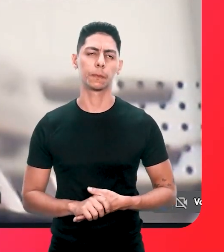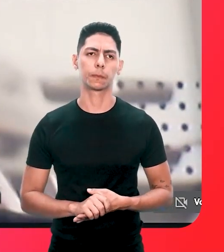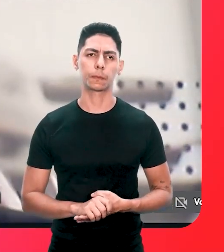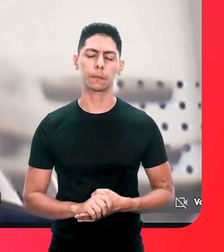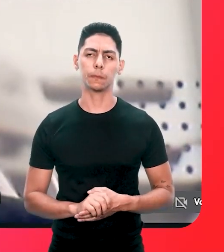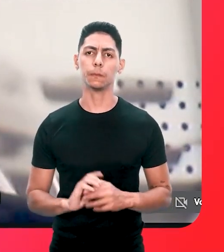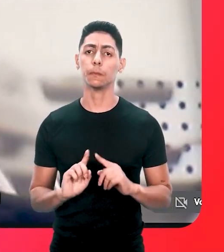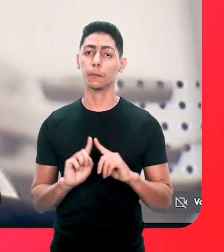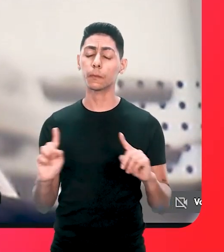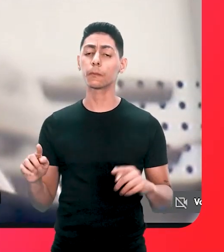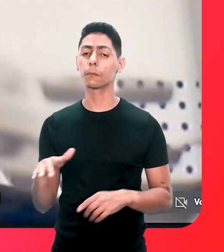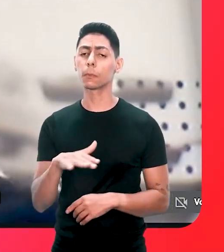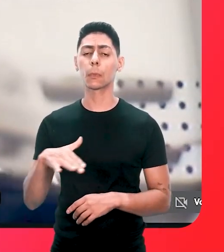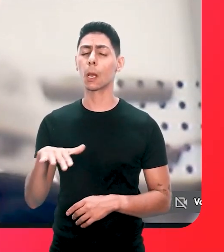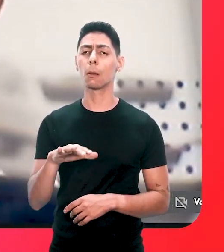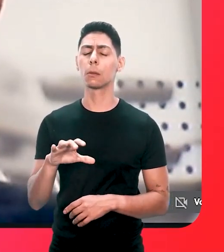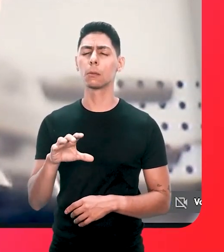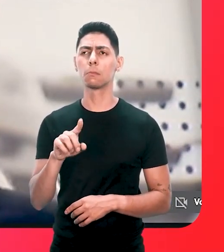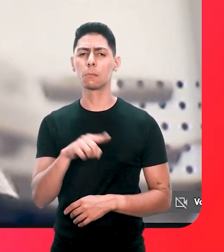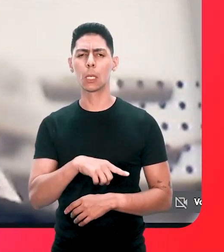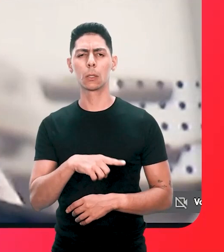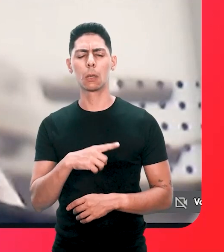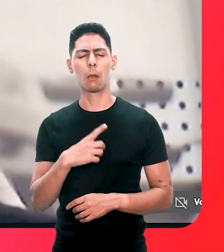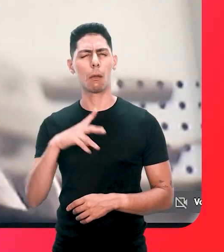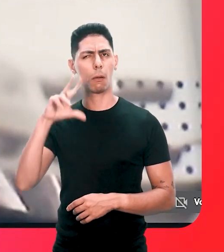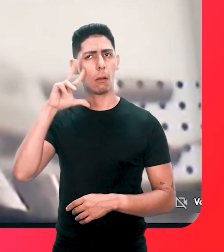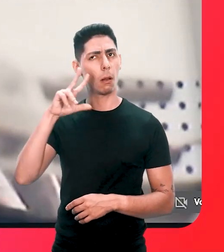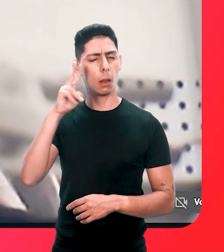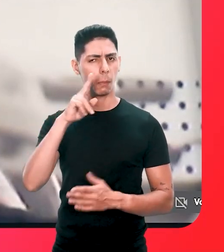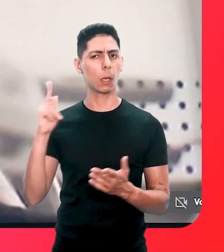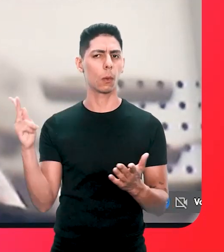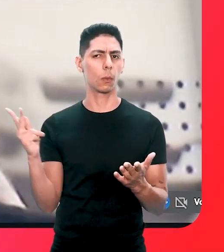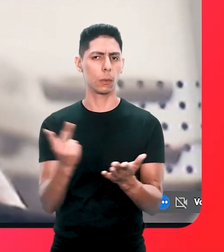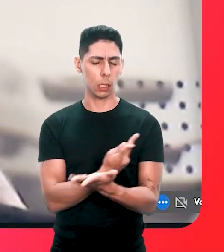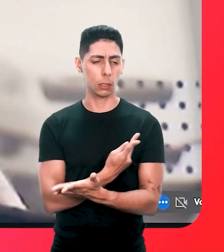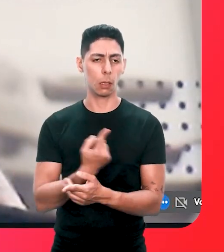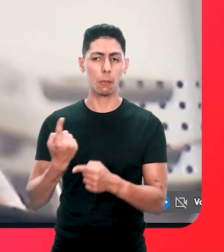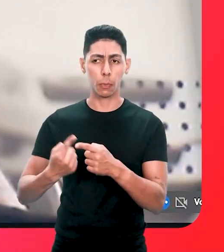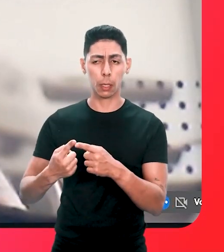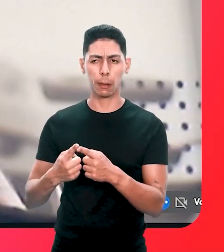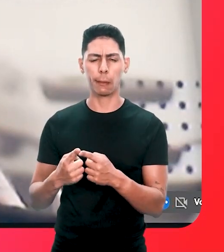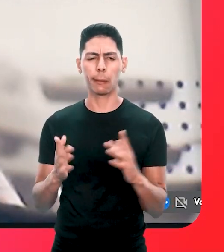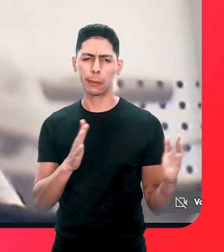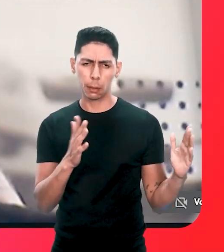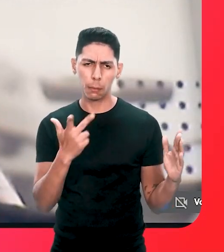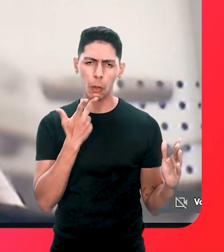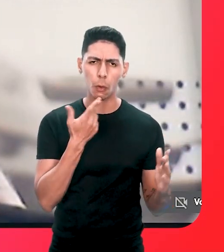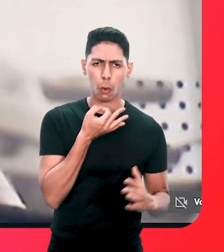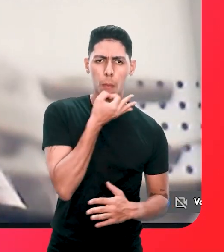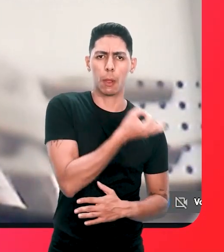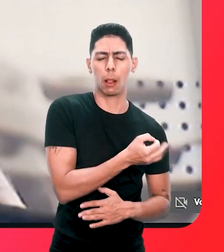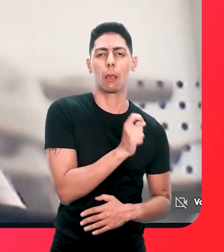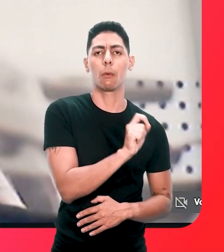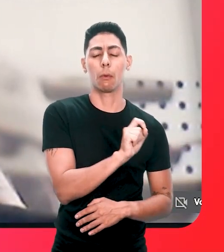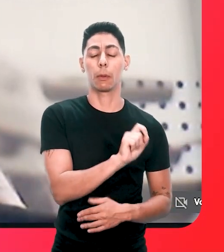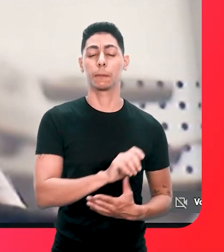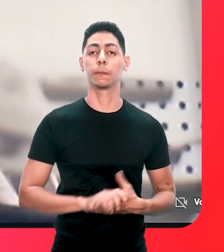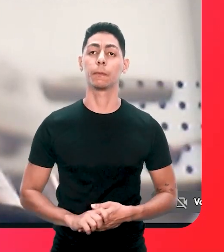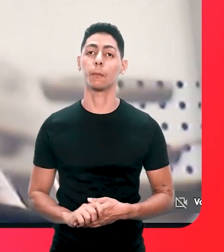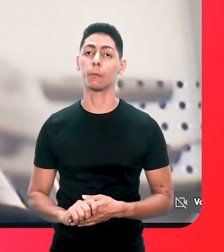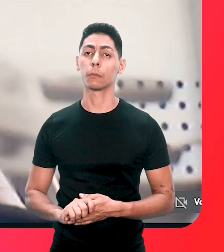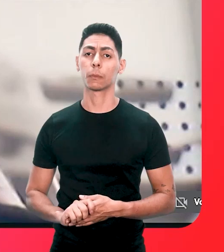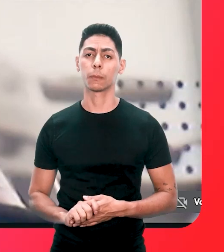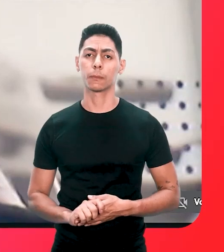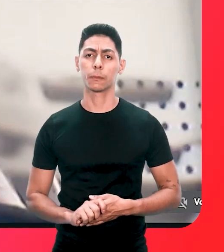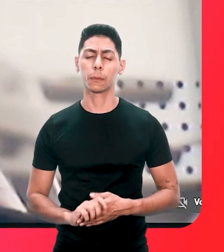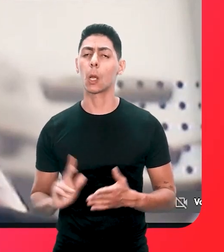Mas no científico teve uma passagem que eu me lembro muito bem, que esses dias ainda fiz um comentário, que um dia um colega